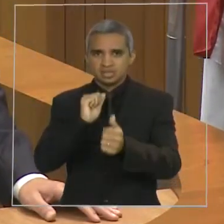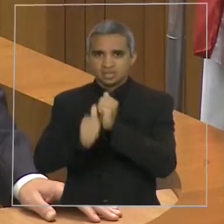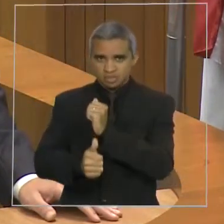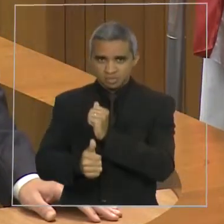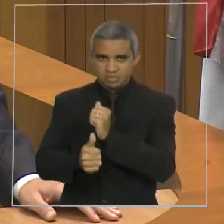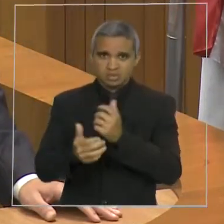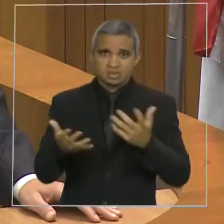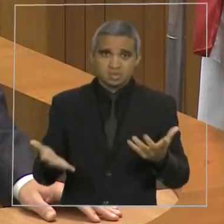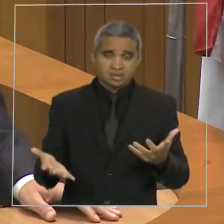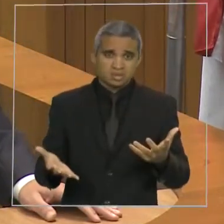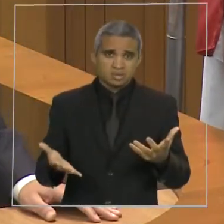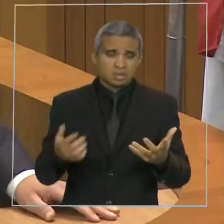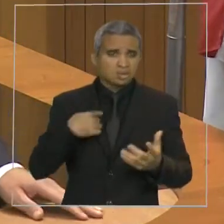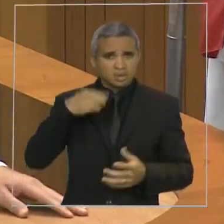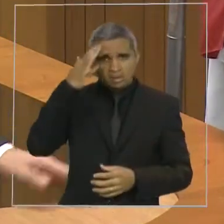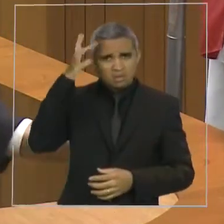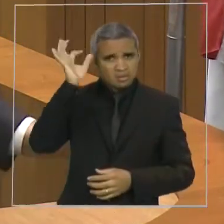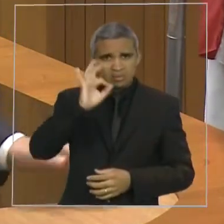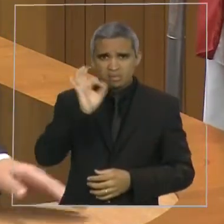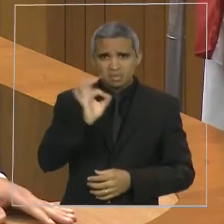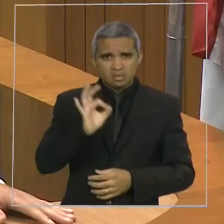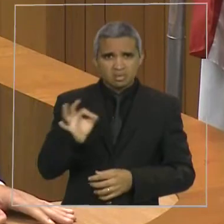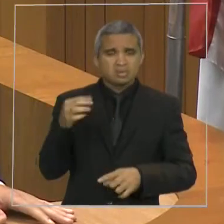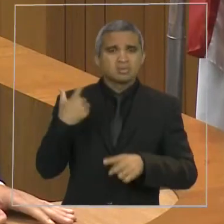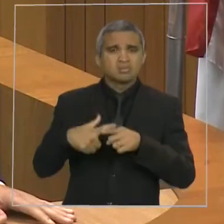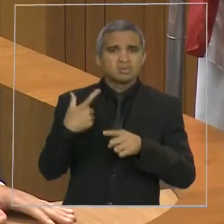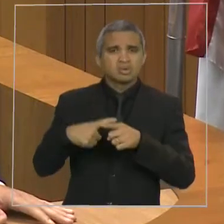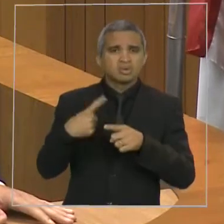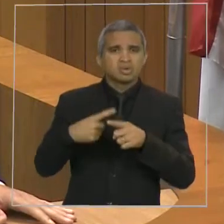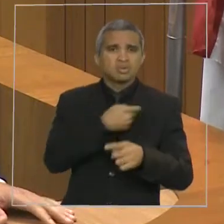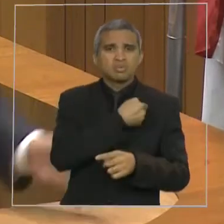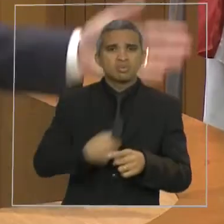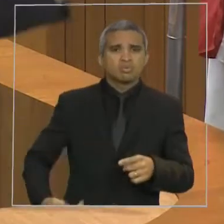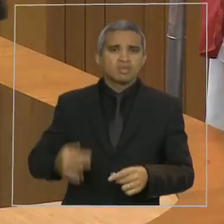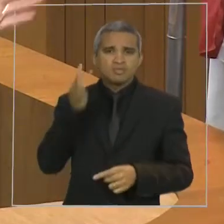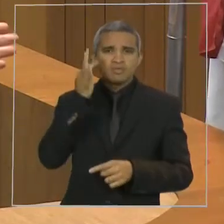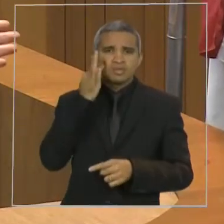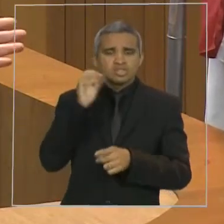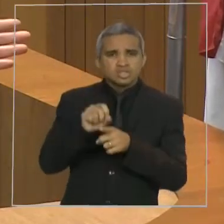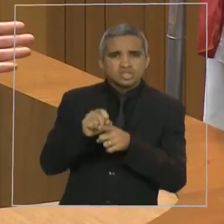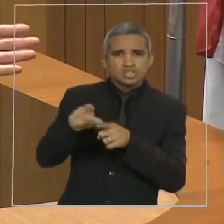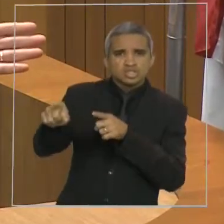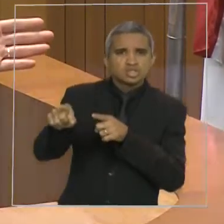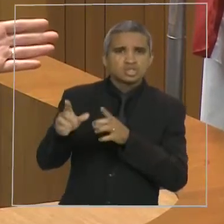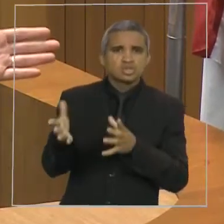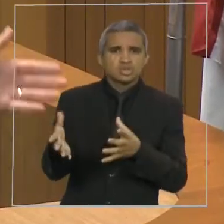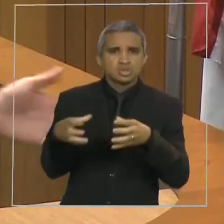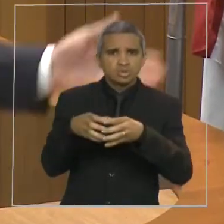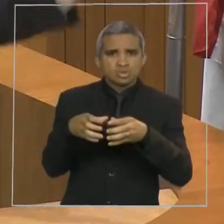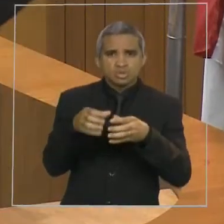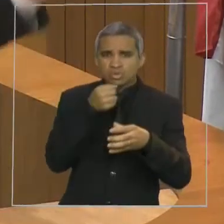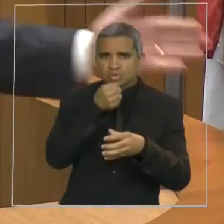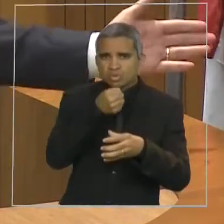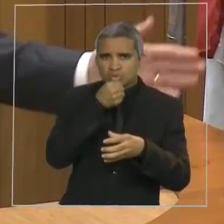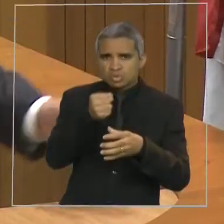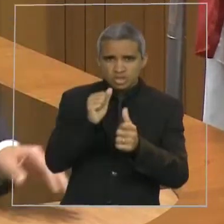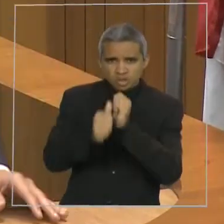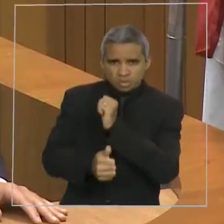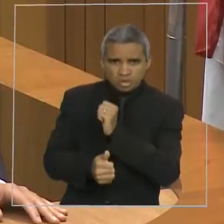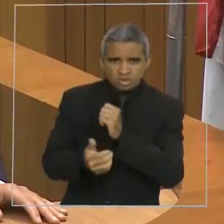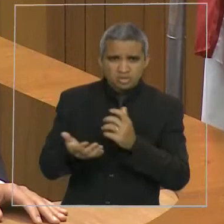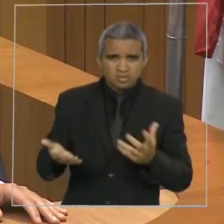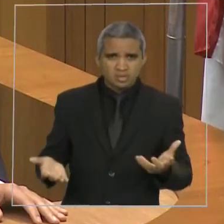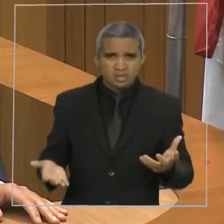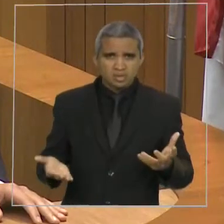ter um representante da imprensa esportiva no Conselho Estadual de Esporte? E é assim que vai acontecer? O governador vai retirar